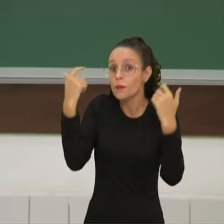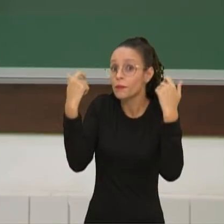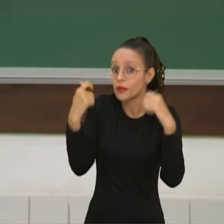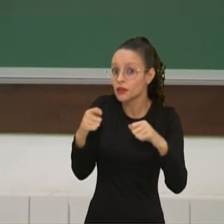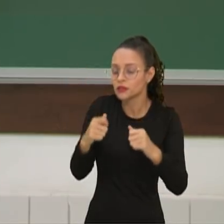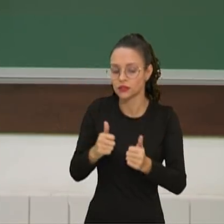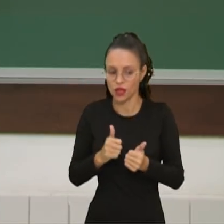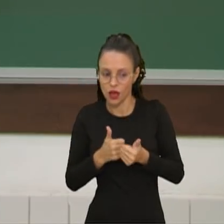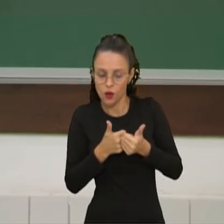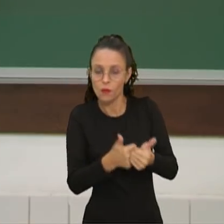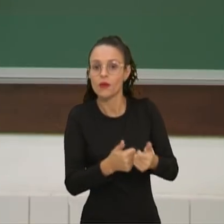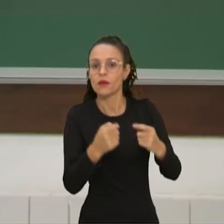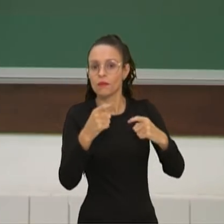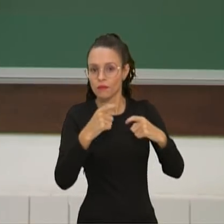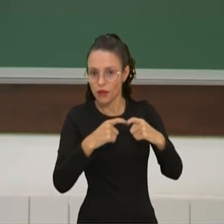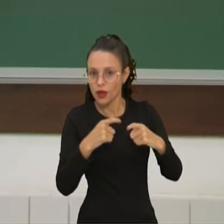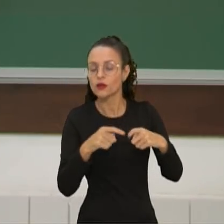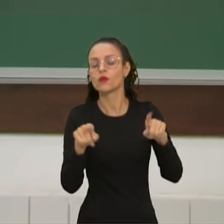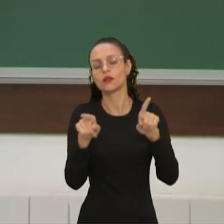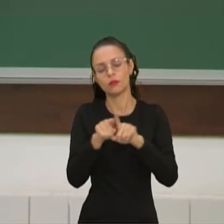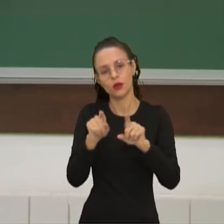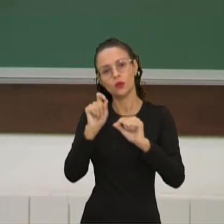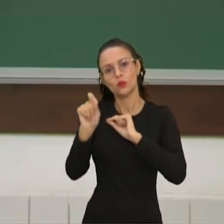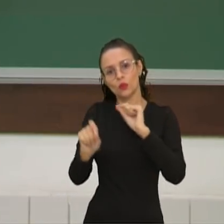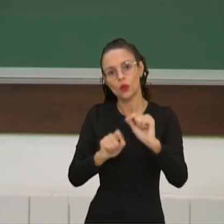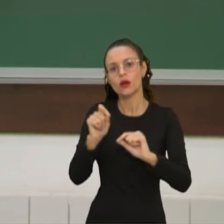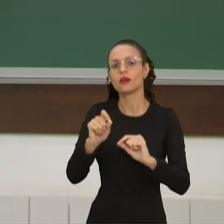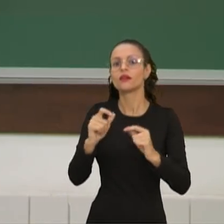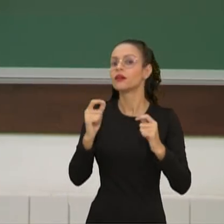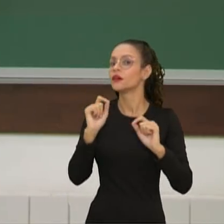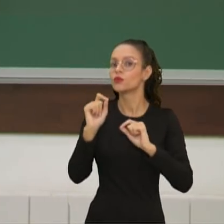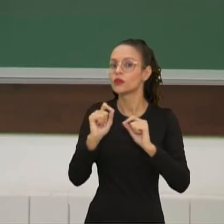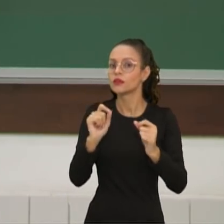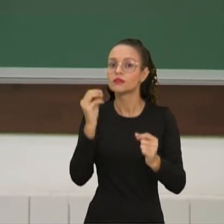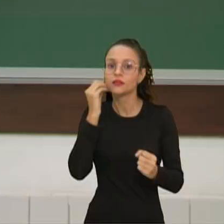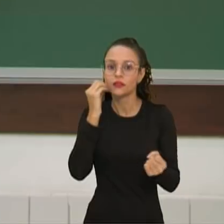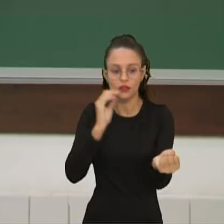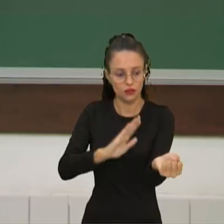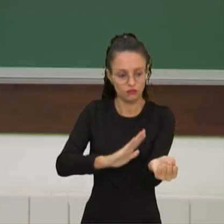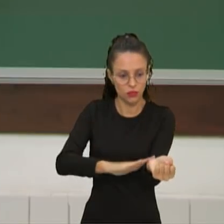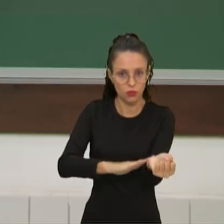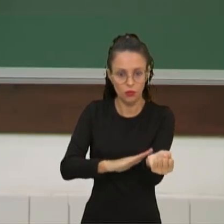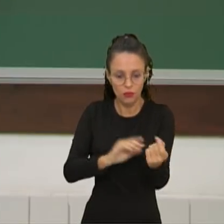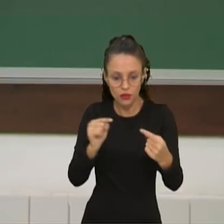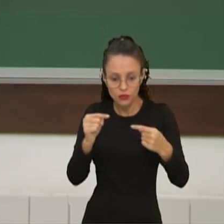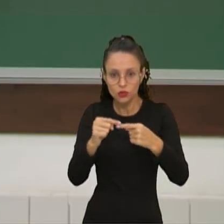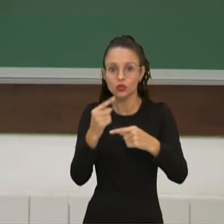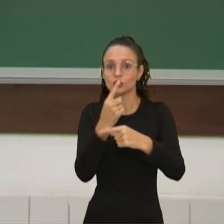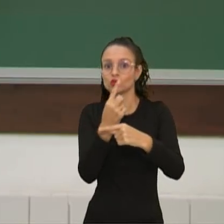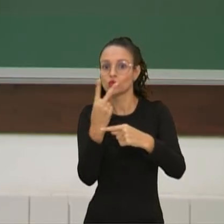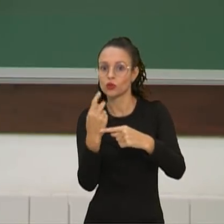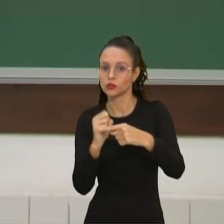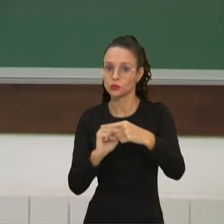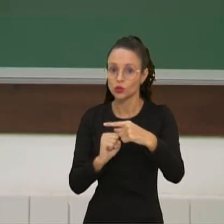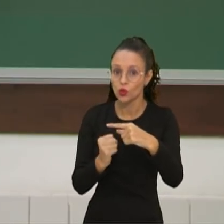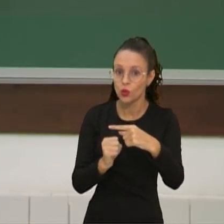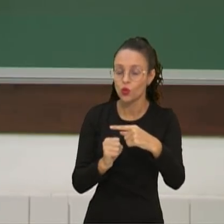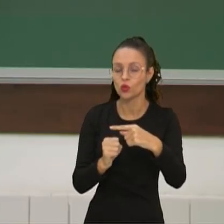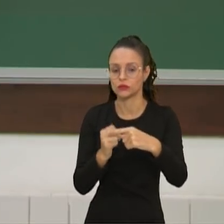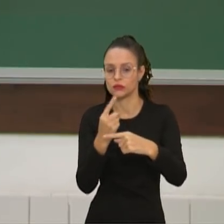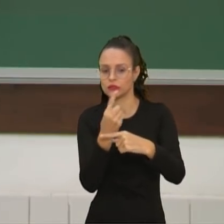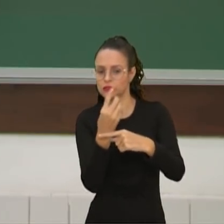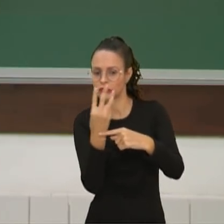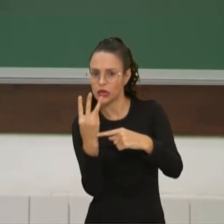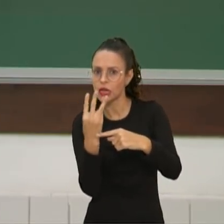um acompanhamento e precisa tentar manter a sua pressão no ideal ali, 12 por 8, né?